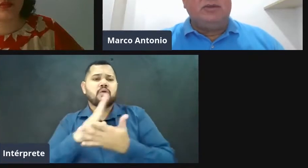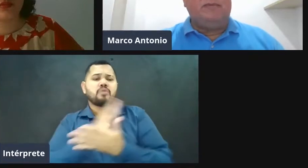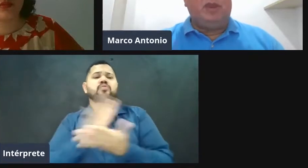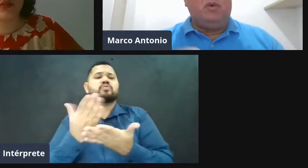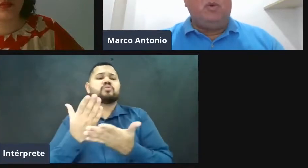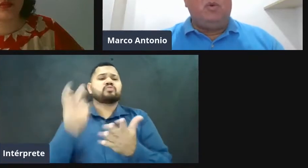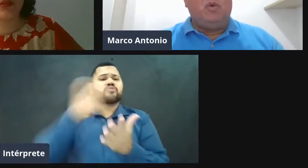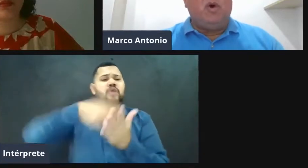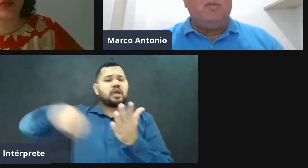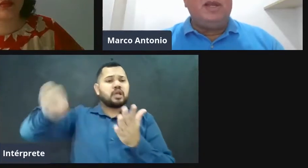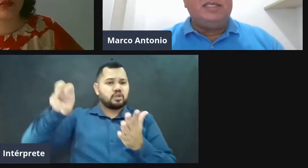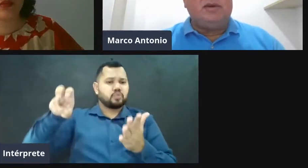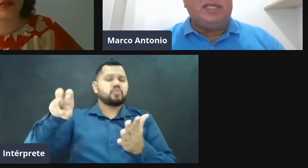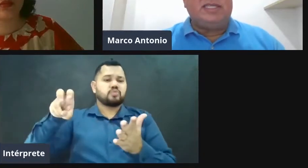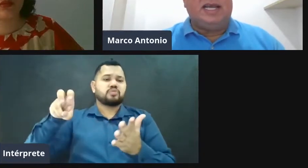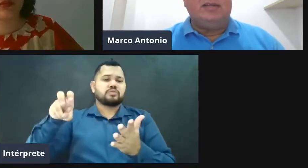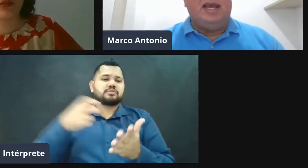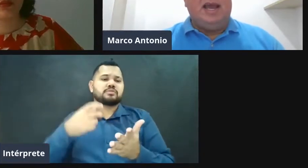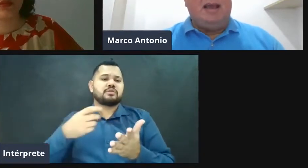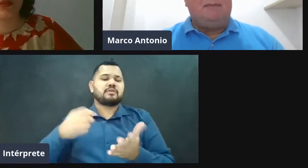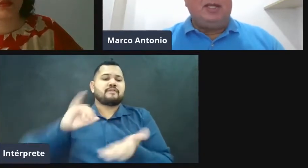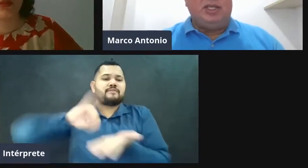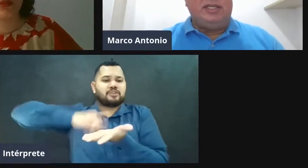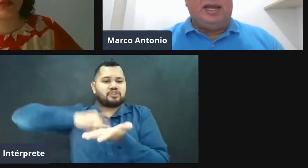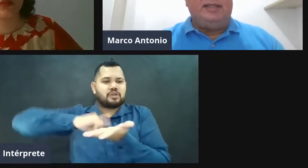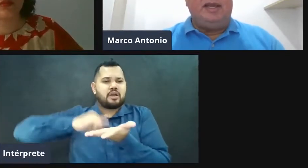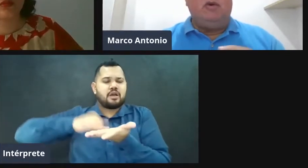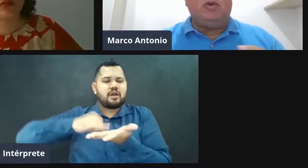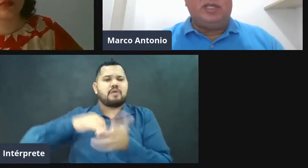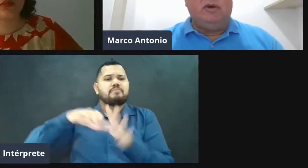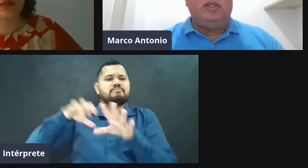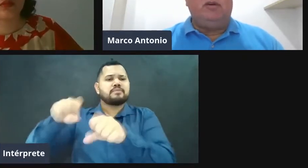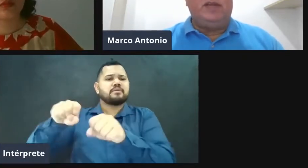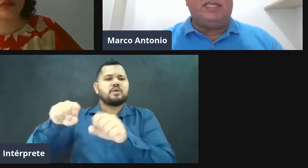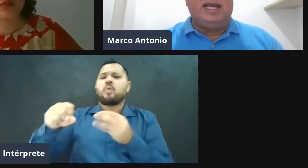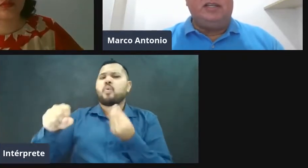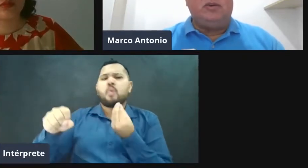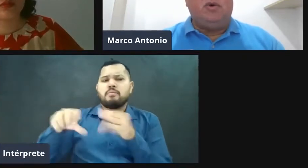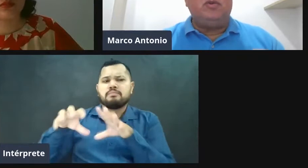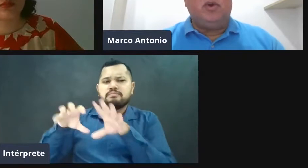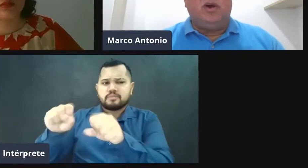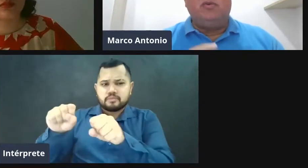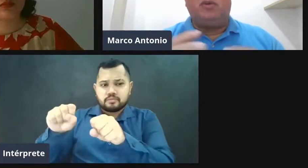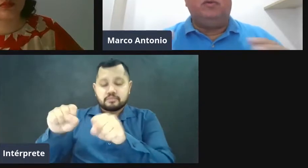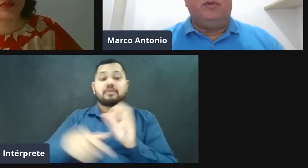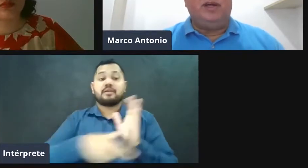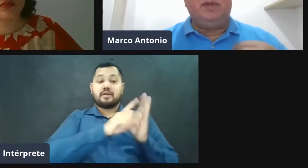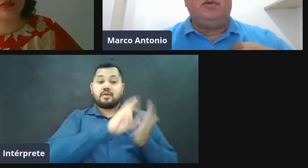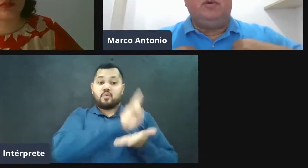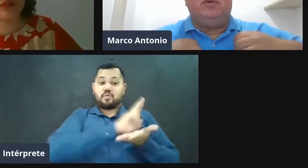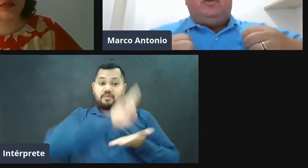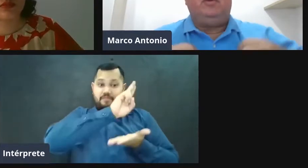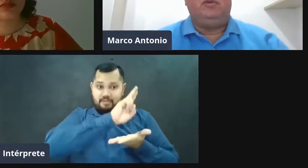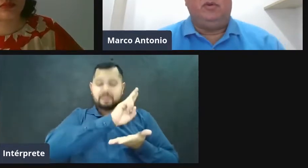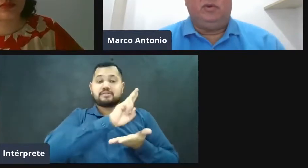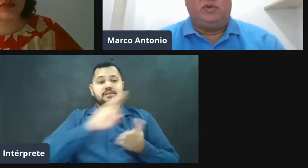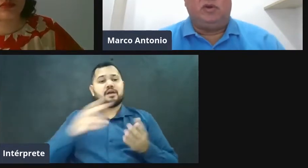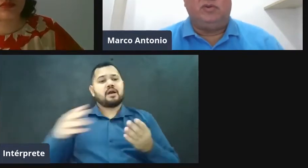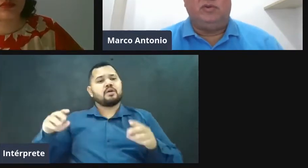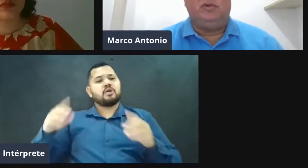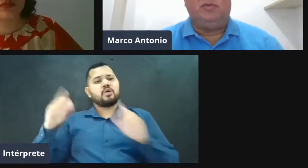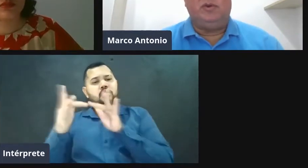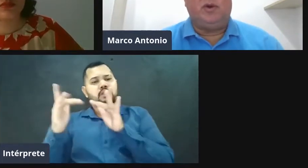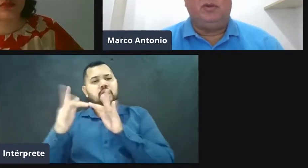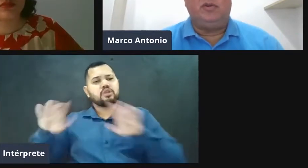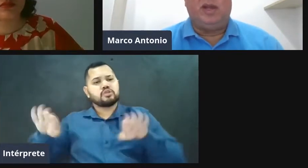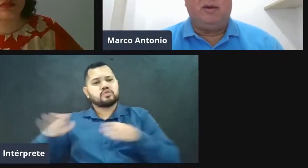ser acessados. Como eles são acessados? A partir da interlocução da universidade com os órgãos, com a SUFRAM e com